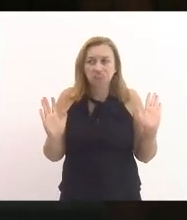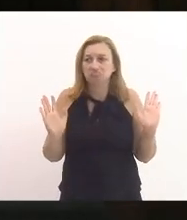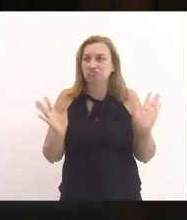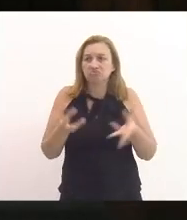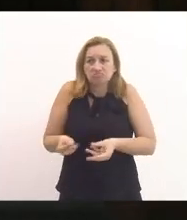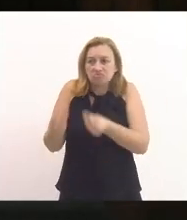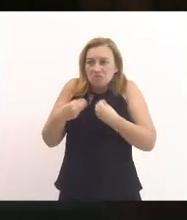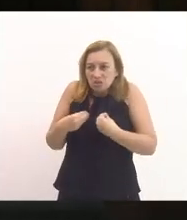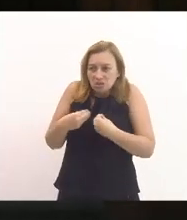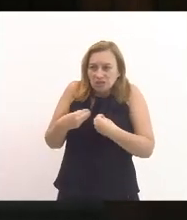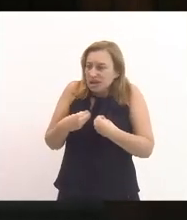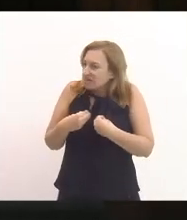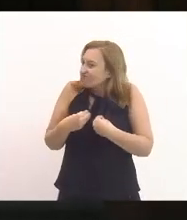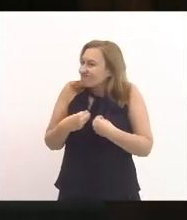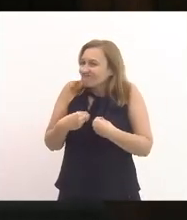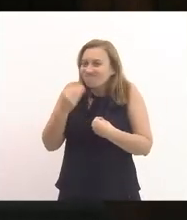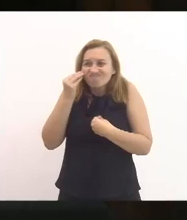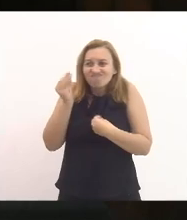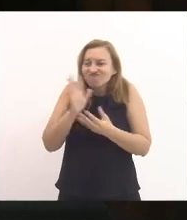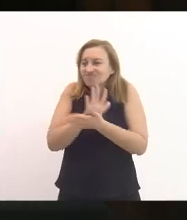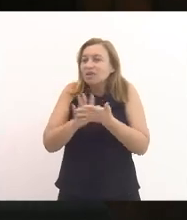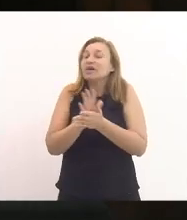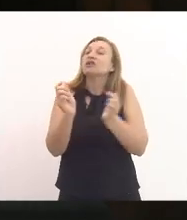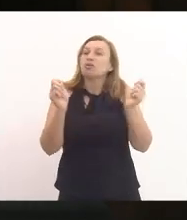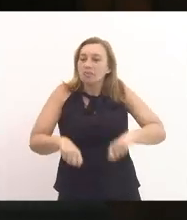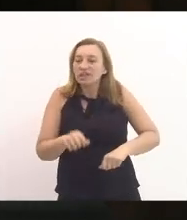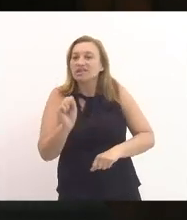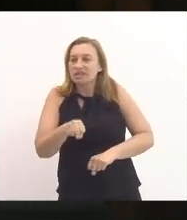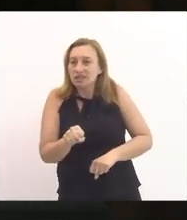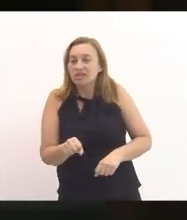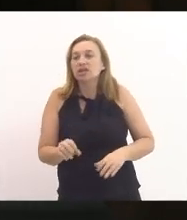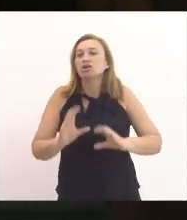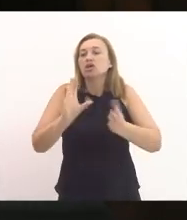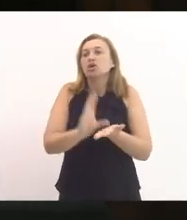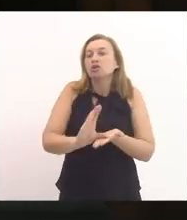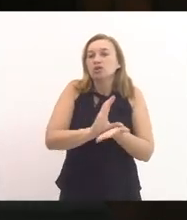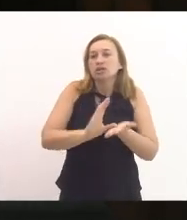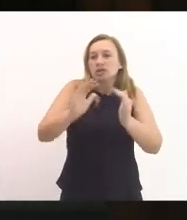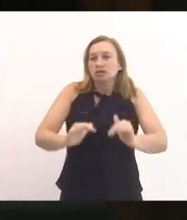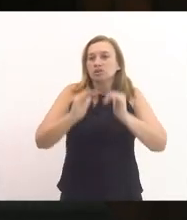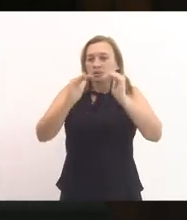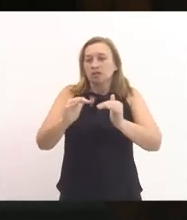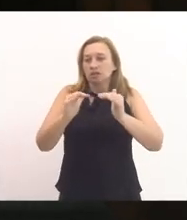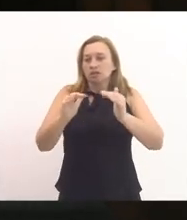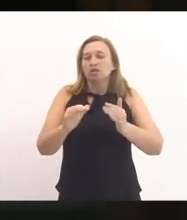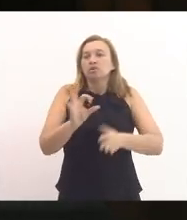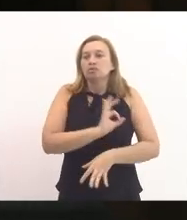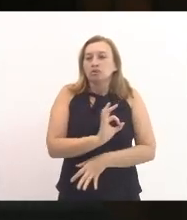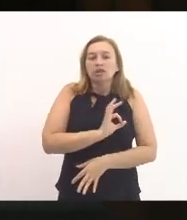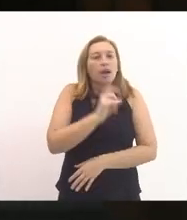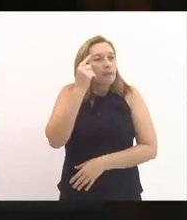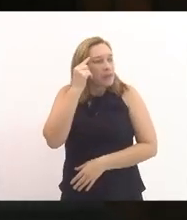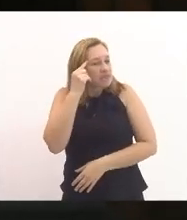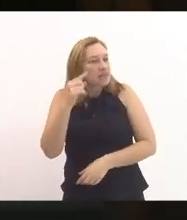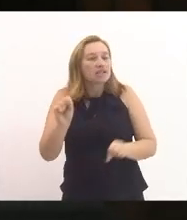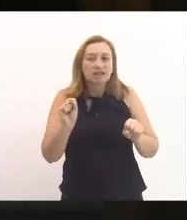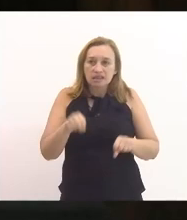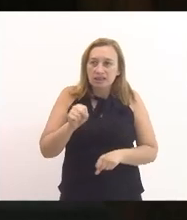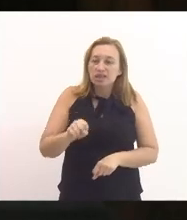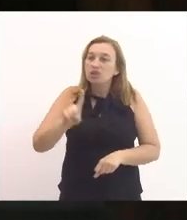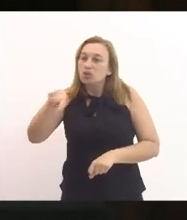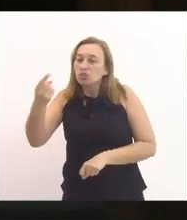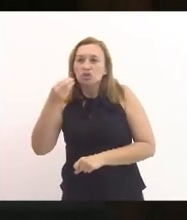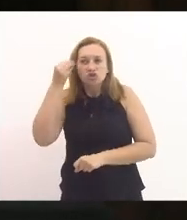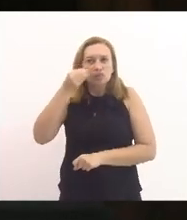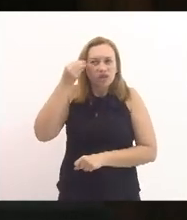nos é dado essa oportunidade nós temos competência para tal tá um conselho superior de polícia poderia refletir sim como em outras experiências de